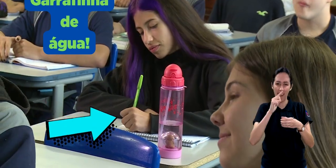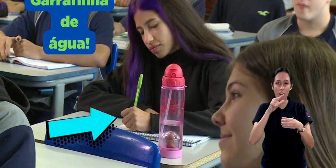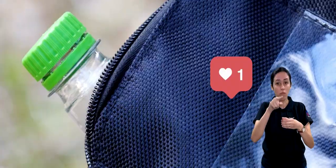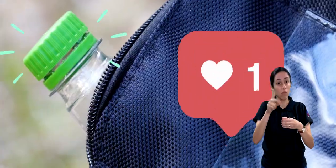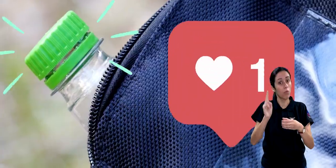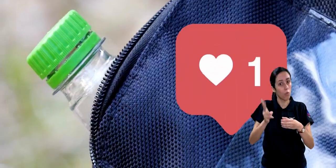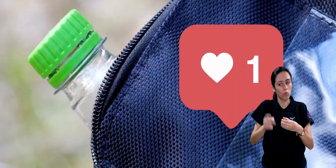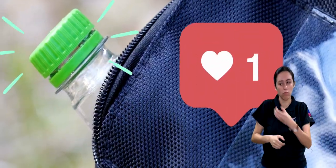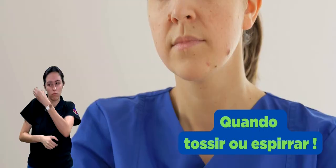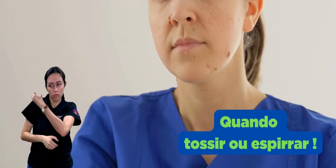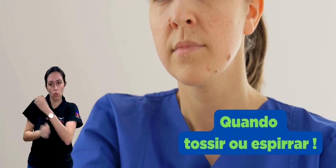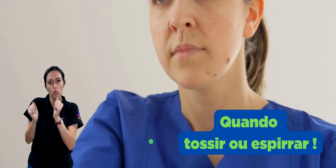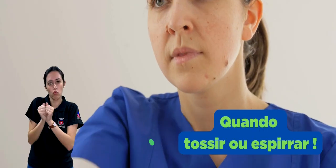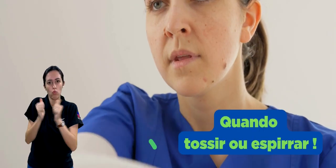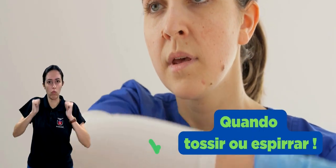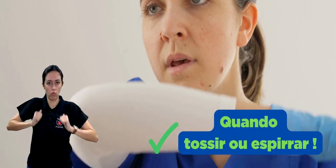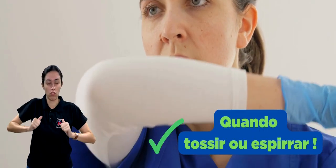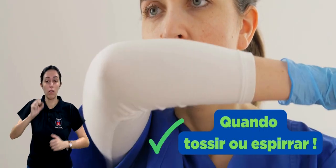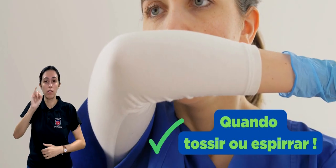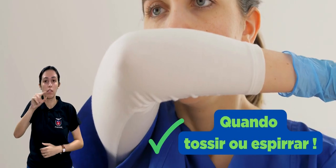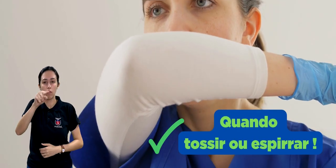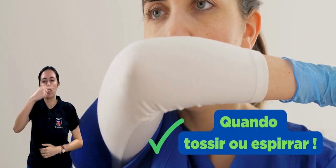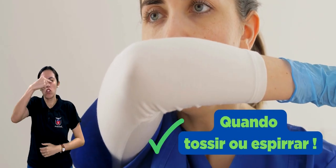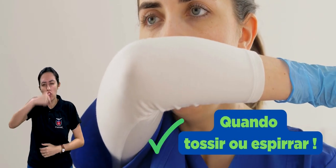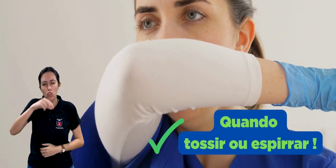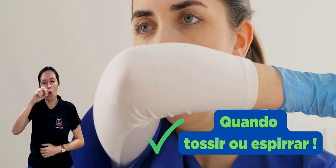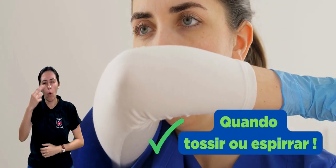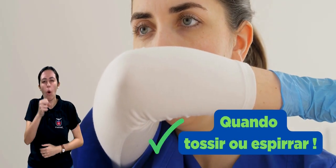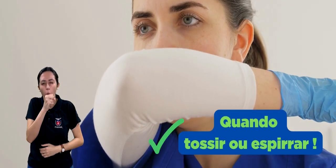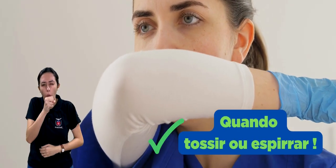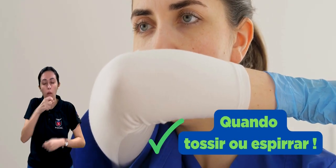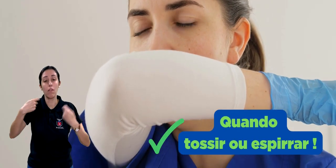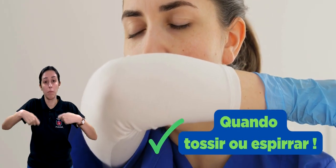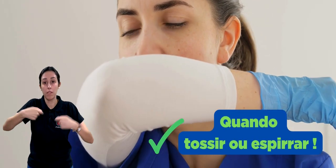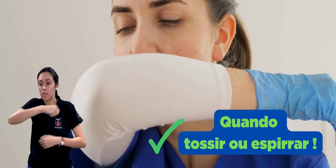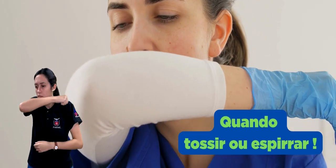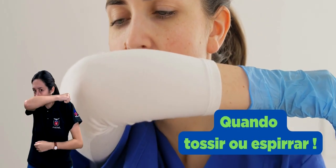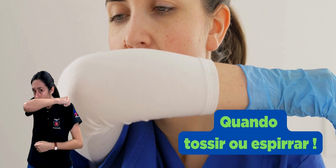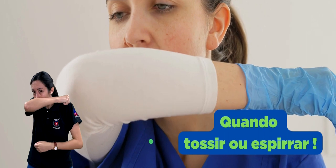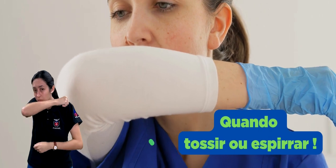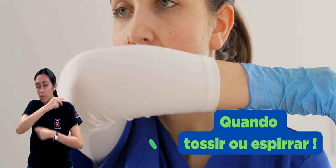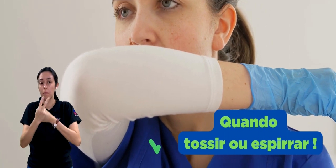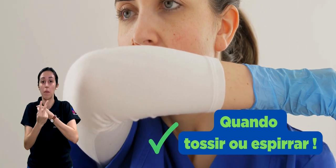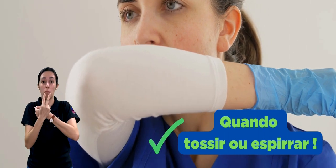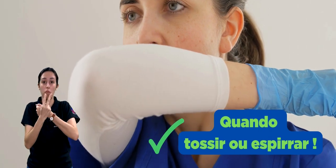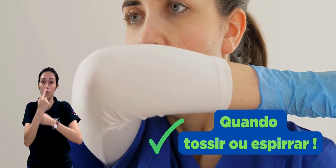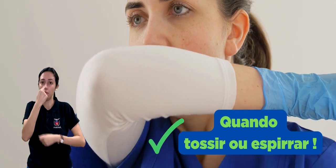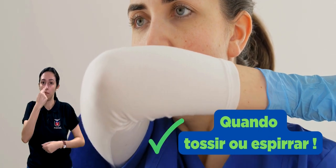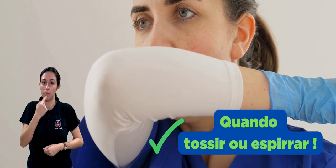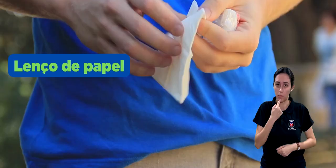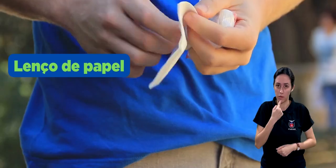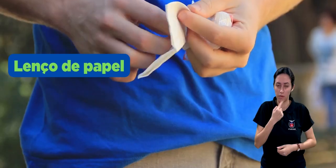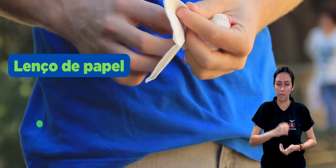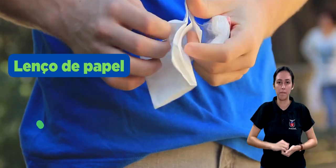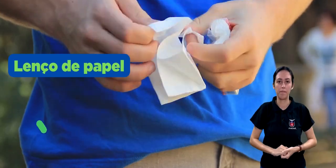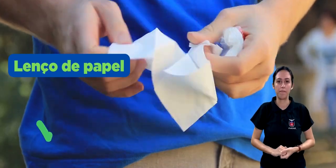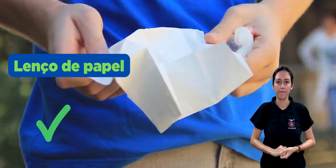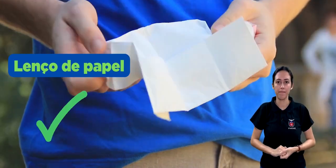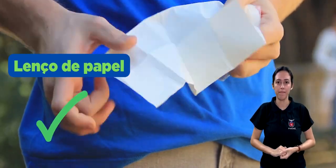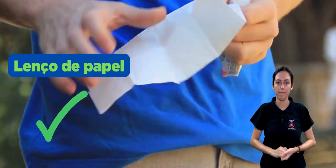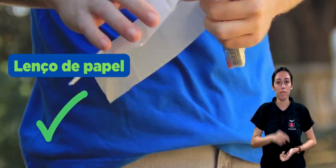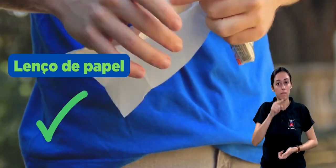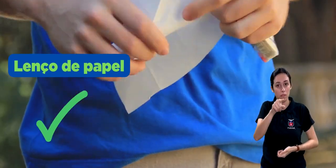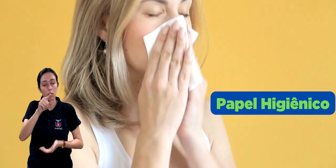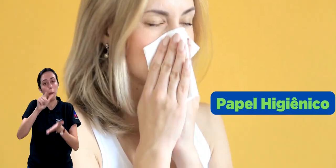Continua indo junto na mochila. Se você for espirrar ou tossir, ainda vale colocar o cotovelo na frente do rosto, cobrindo o nariz e a boca. Levar